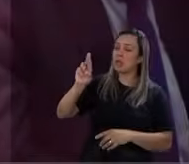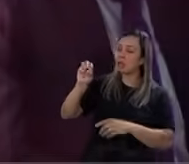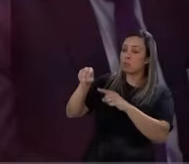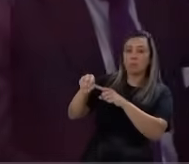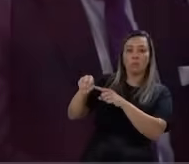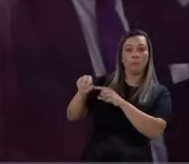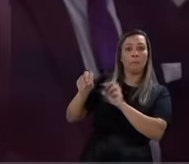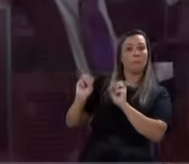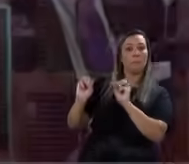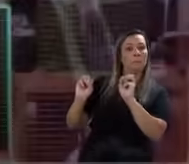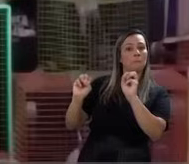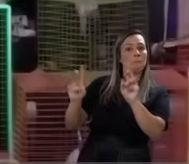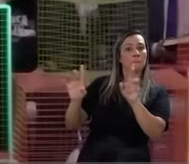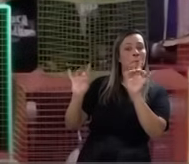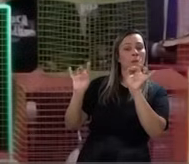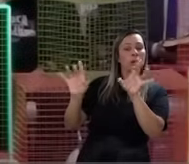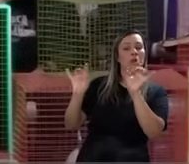preciosa,